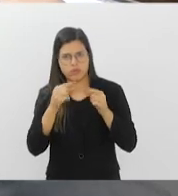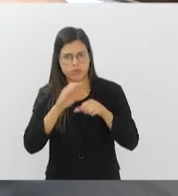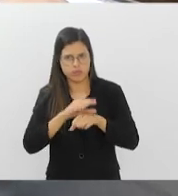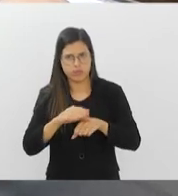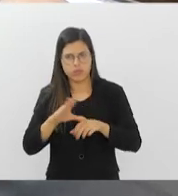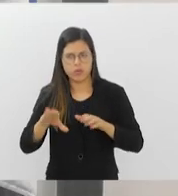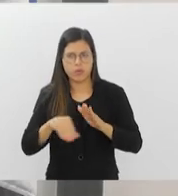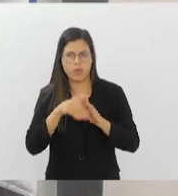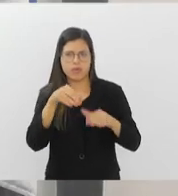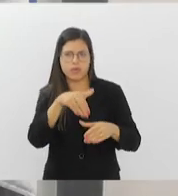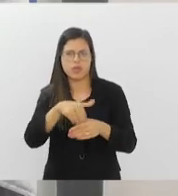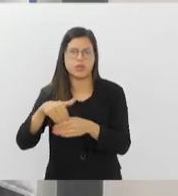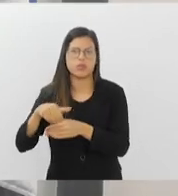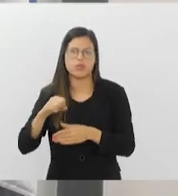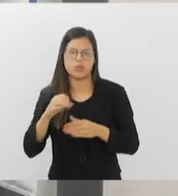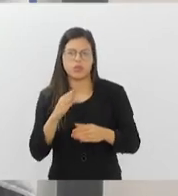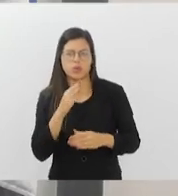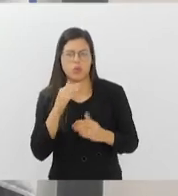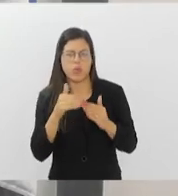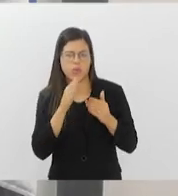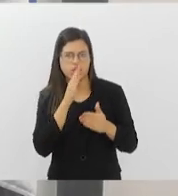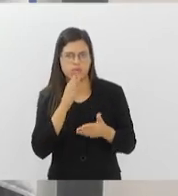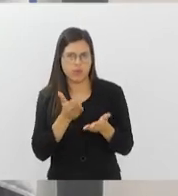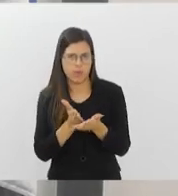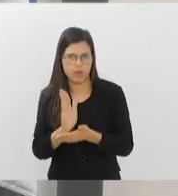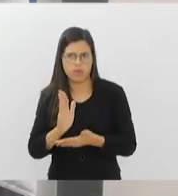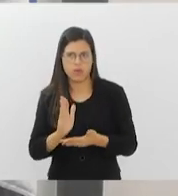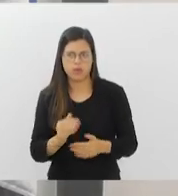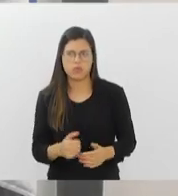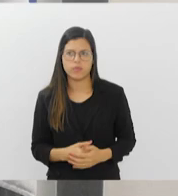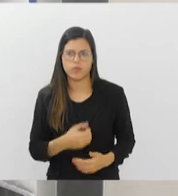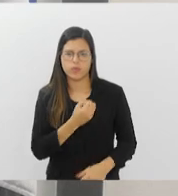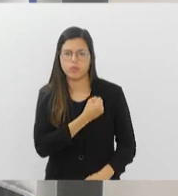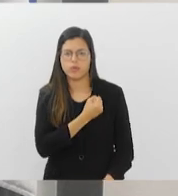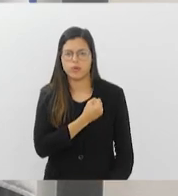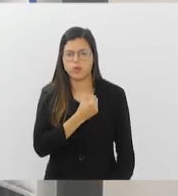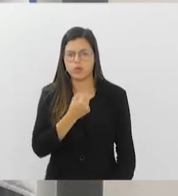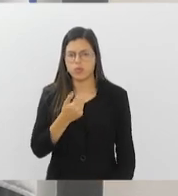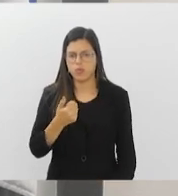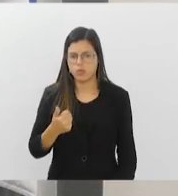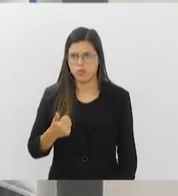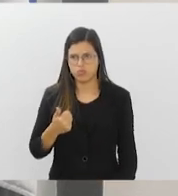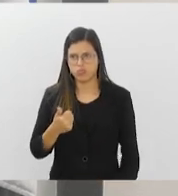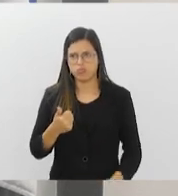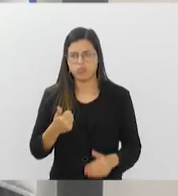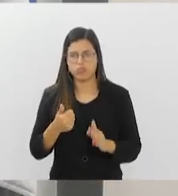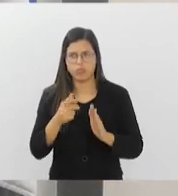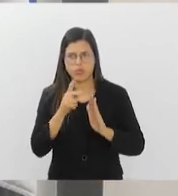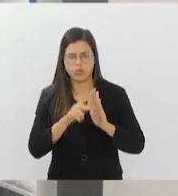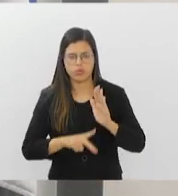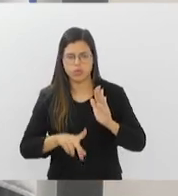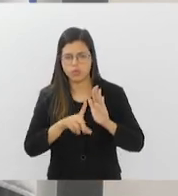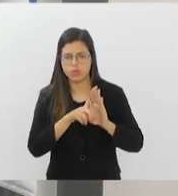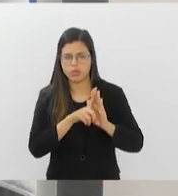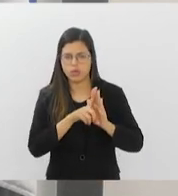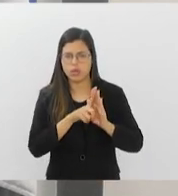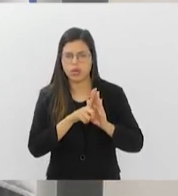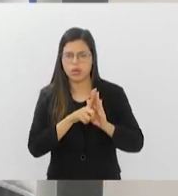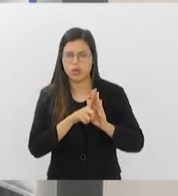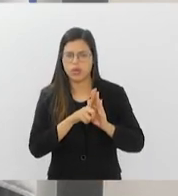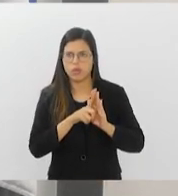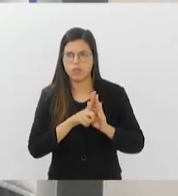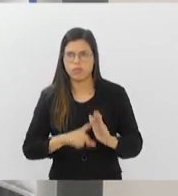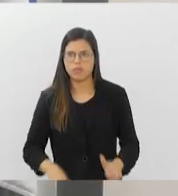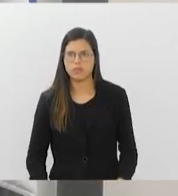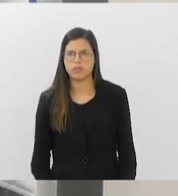votação, os senhores que aprovam, permaneçam como estão, aprovado. Passo ao item número 1 da pauta, projeto de relatoria, deputado Delaroli. Questão de